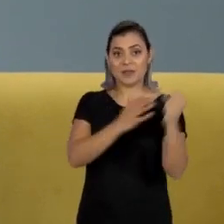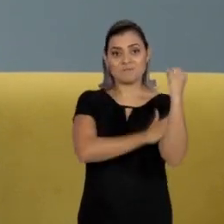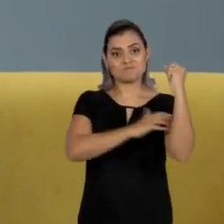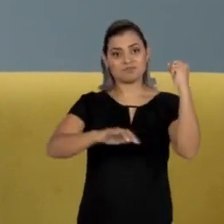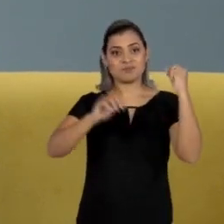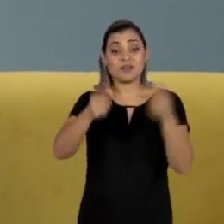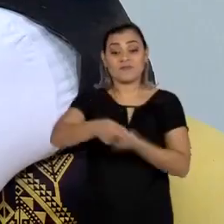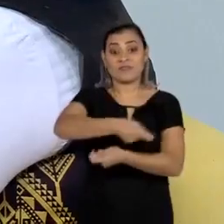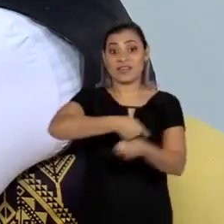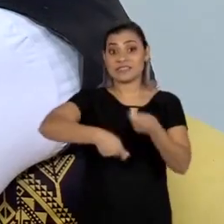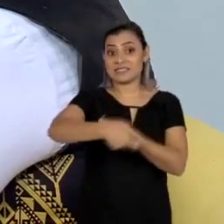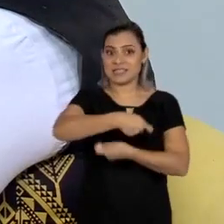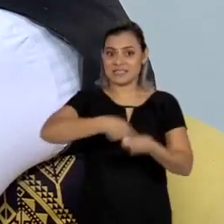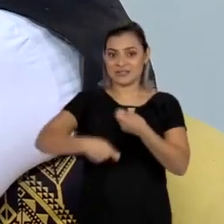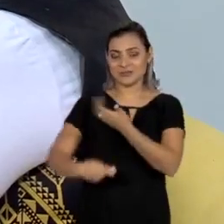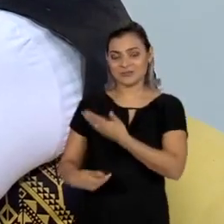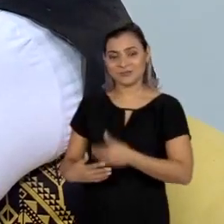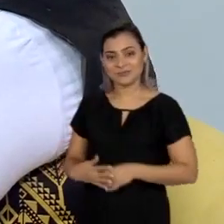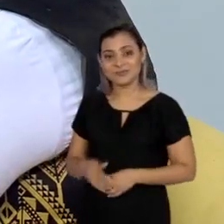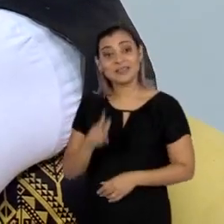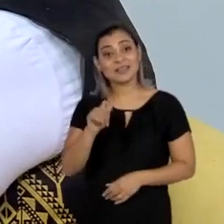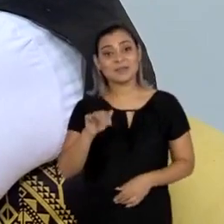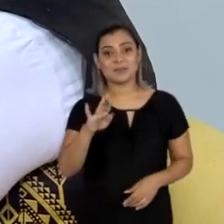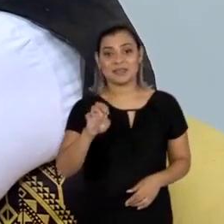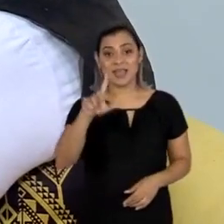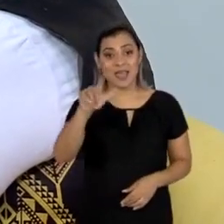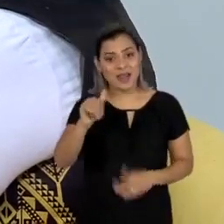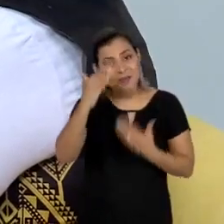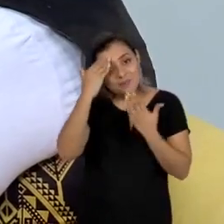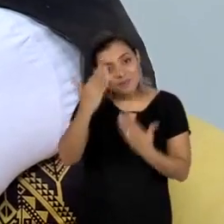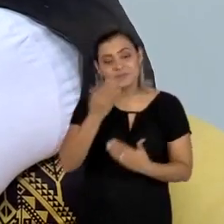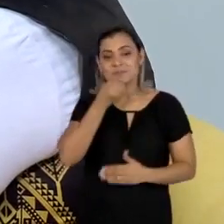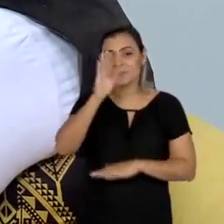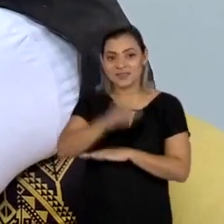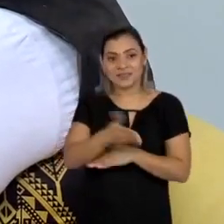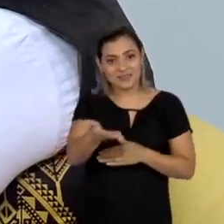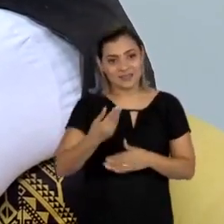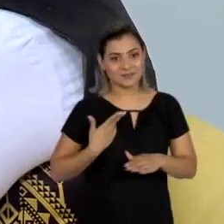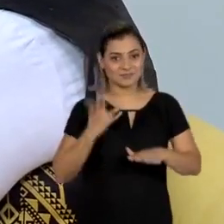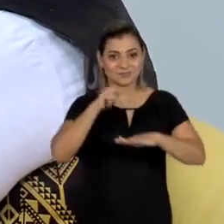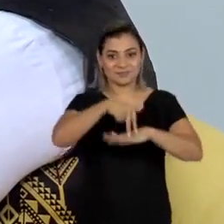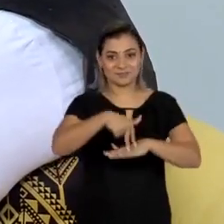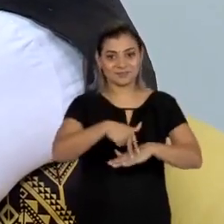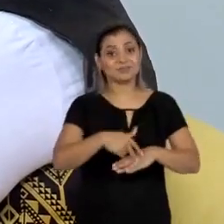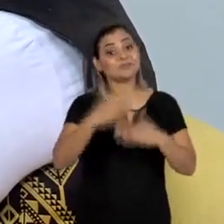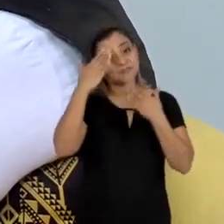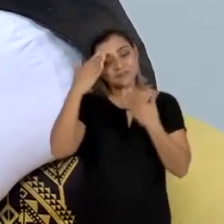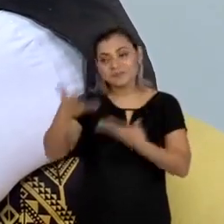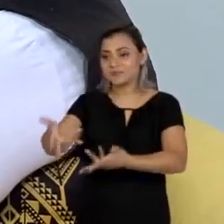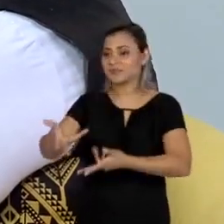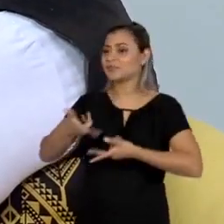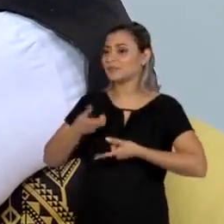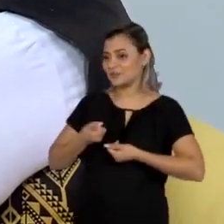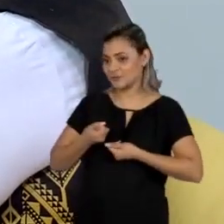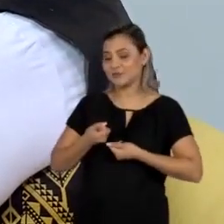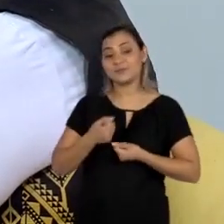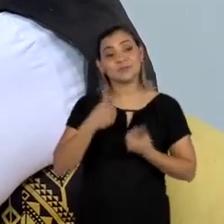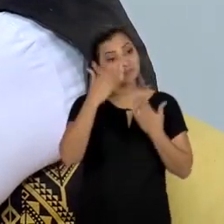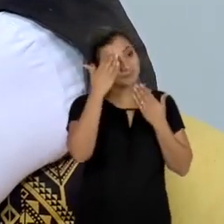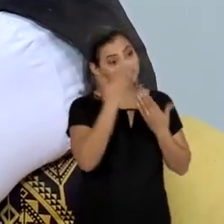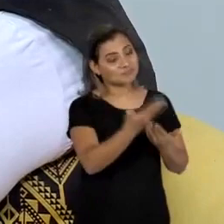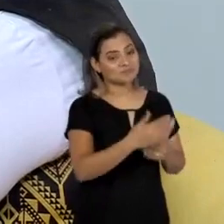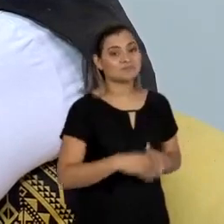Empoderamento Financeiro. Gabriela, boa tarde, muito obrigada por estar conosco. Muito obrigada pelo convite. Eu que